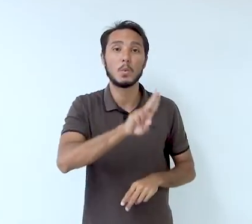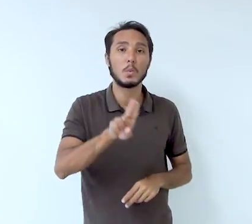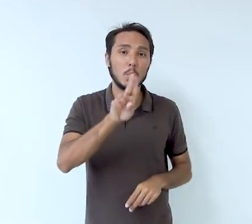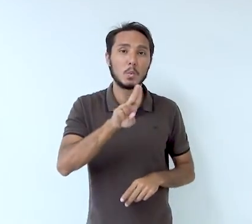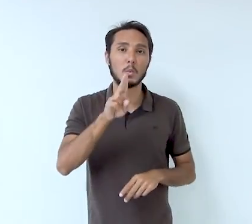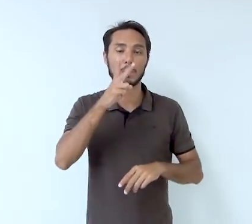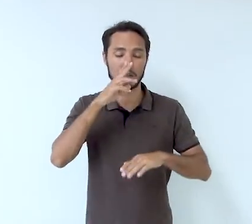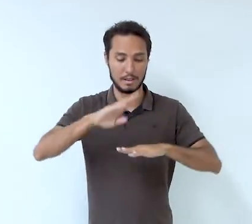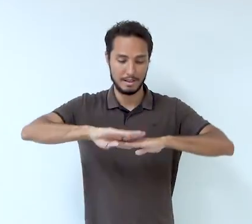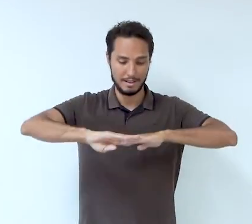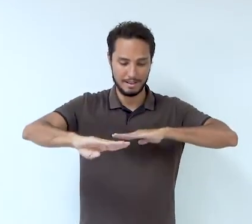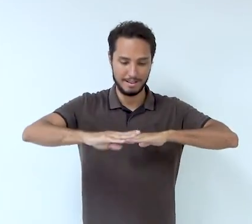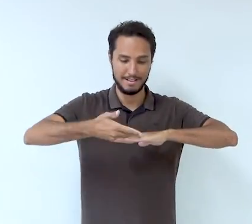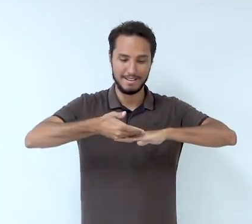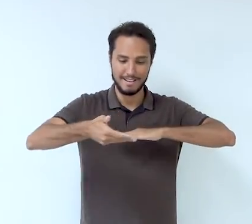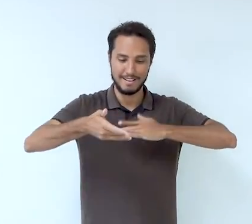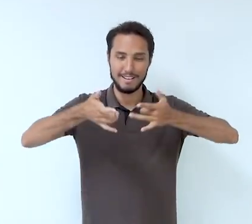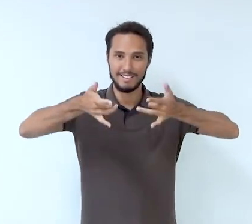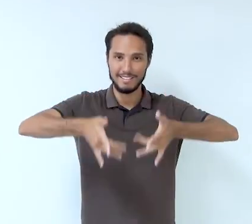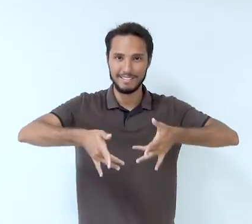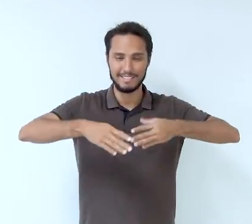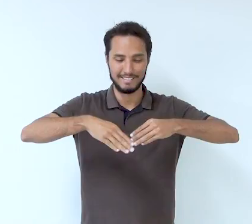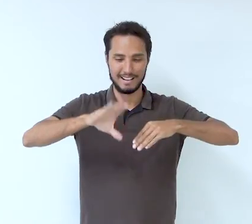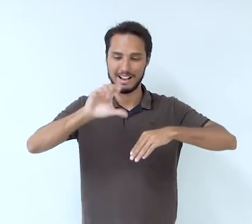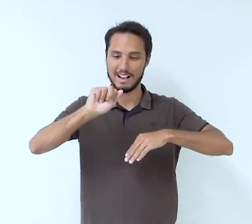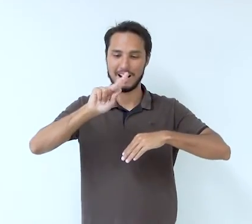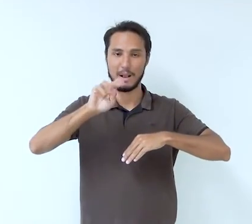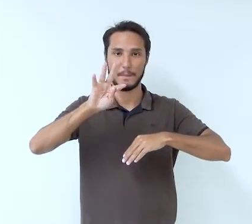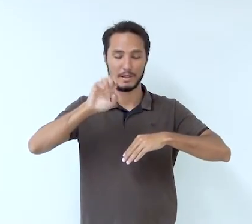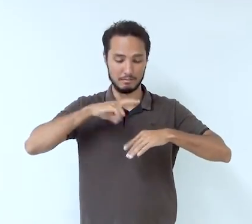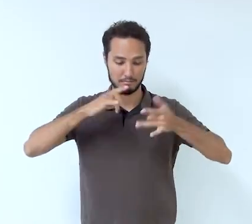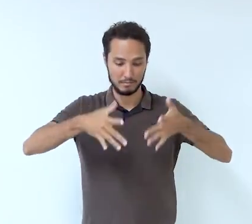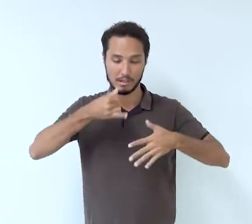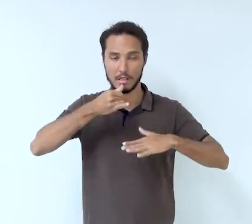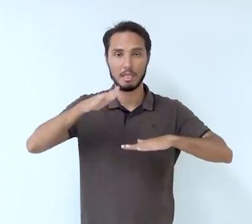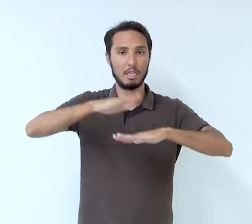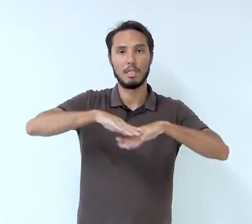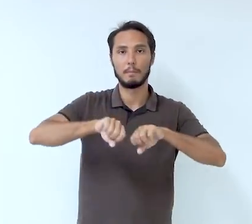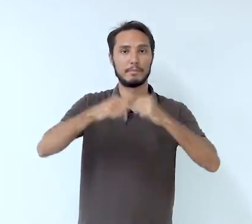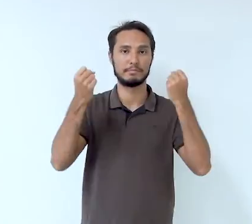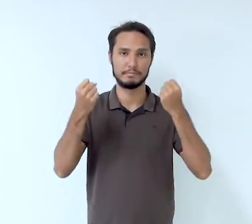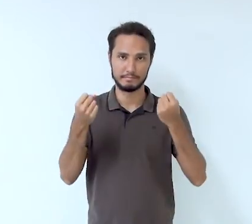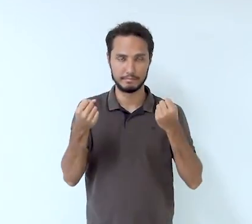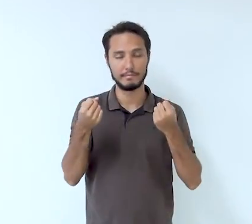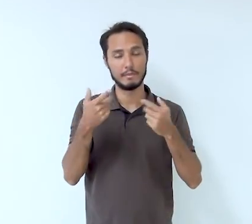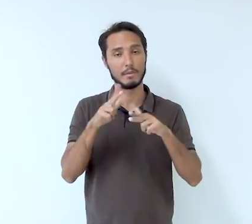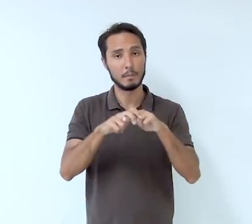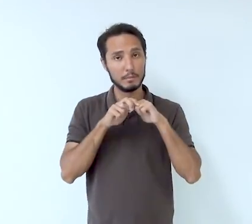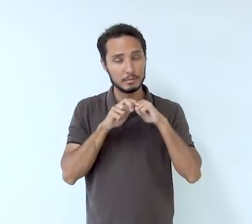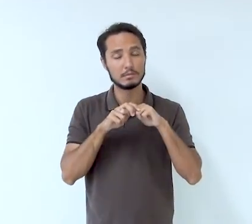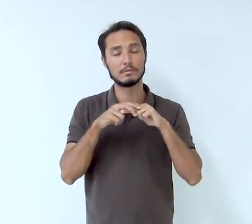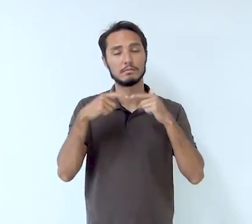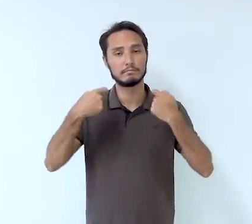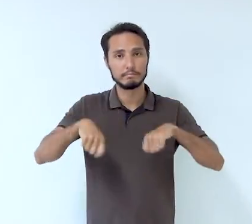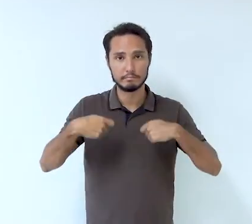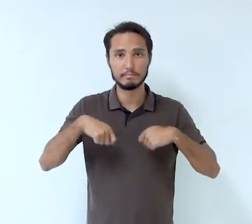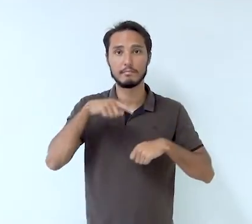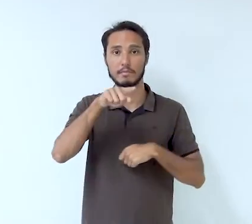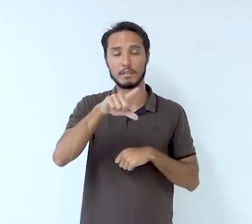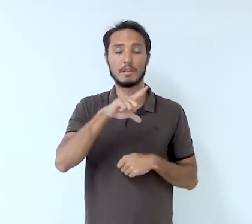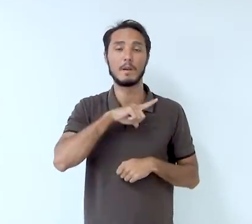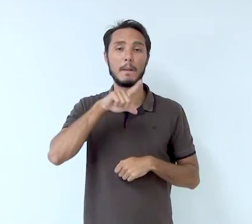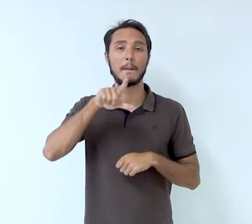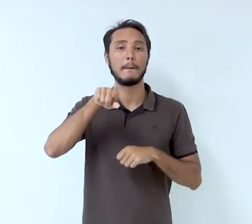simplesmente por serem utilizados em cima de carpetes, pelo acúmulo de eletricidade estática ali. Por isso, é necessário que